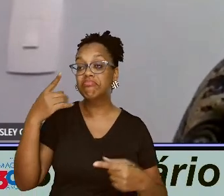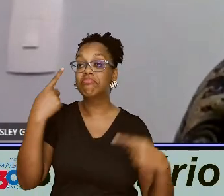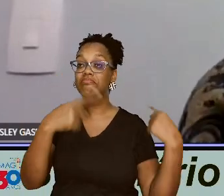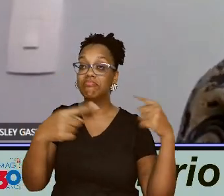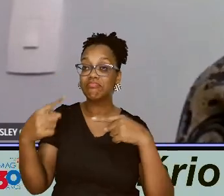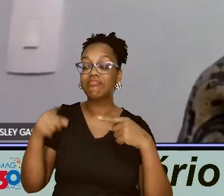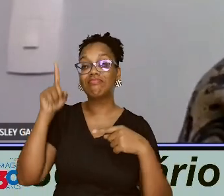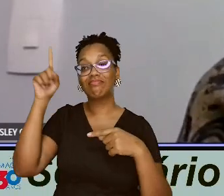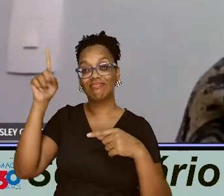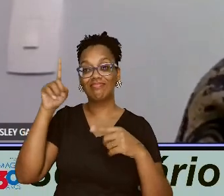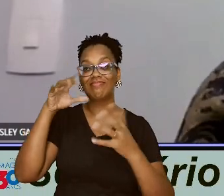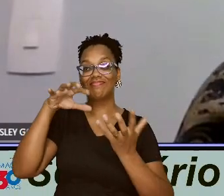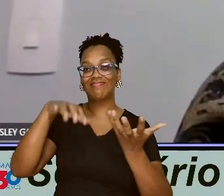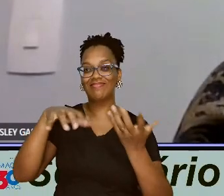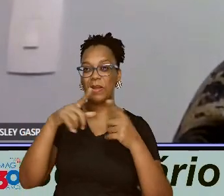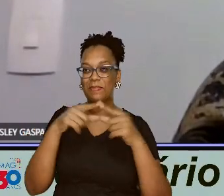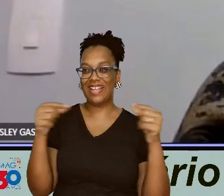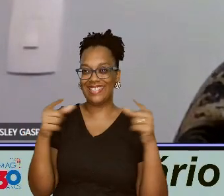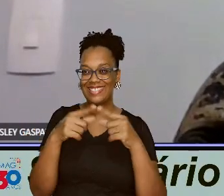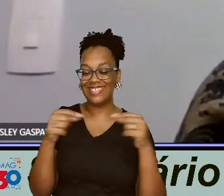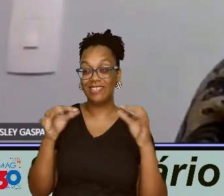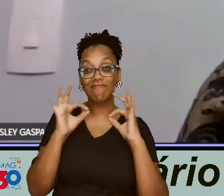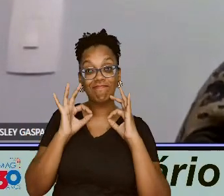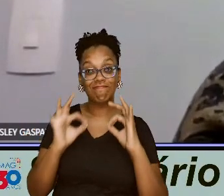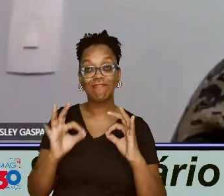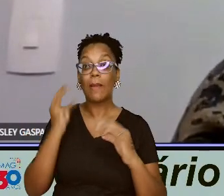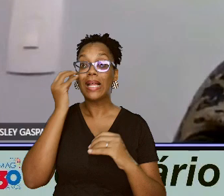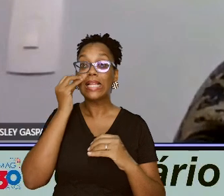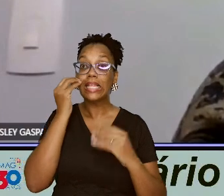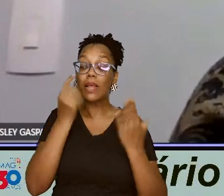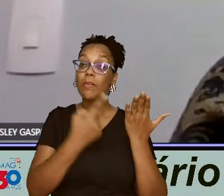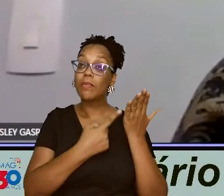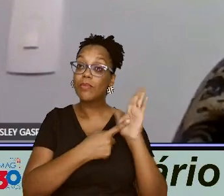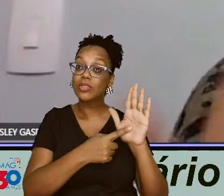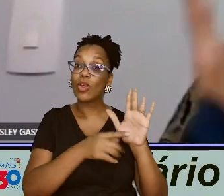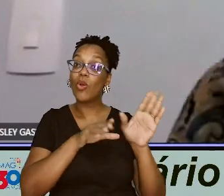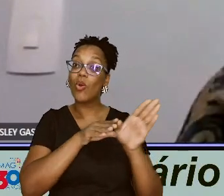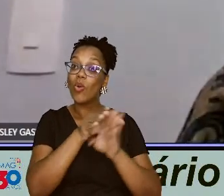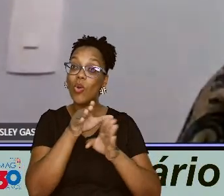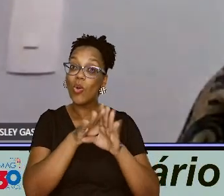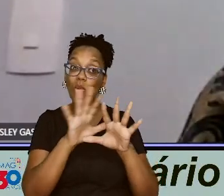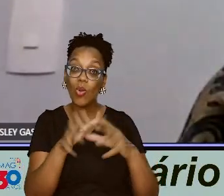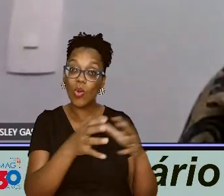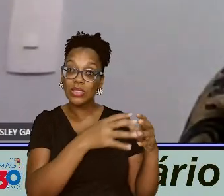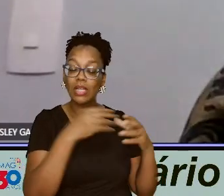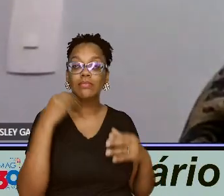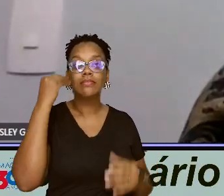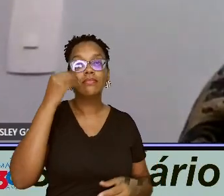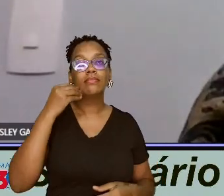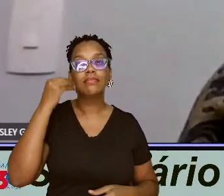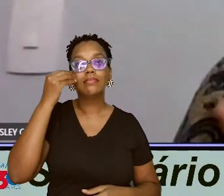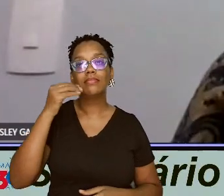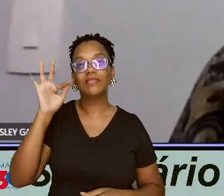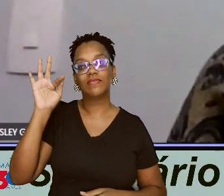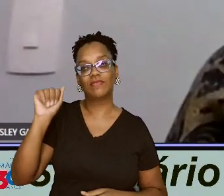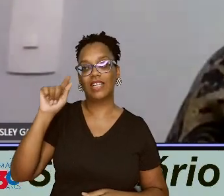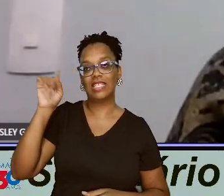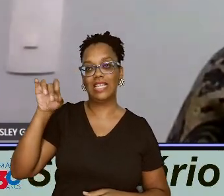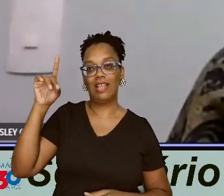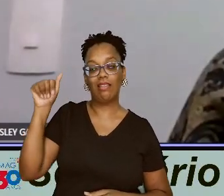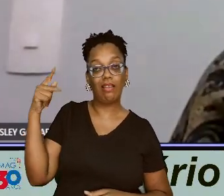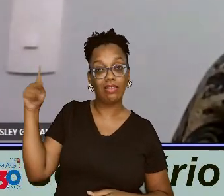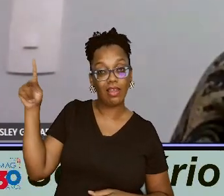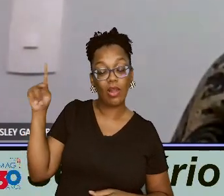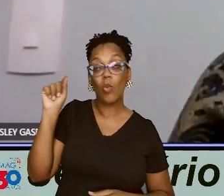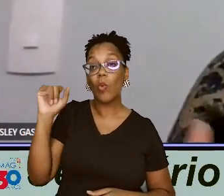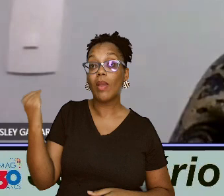Brasília, justamente para tentar mostrar aos conselhos a experiência da Fazenda, o que era